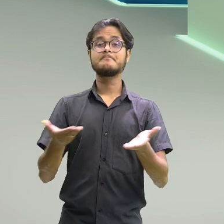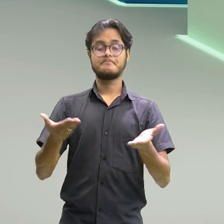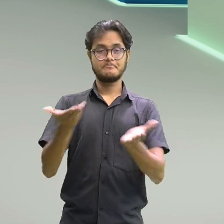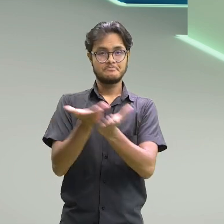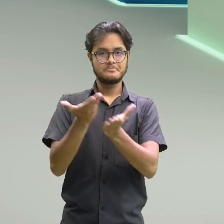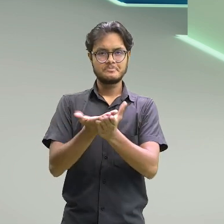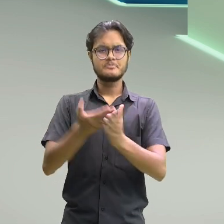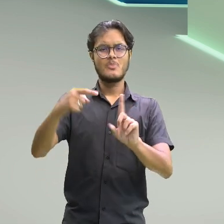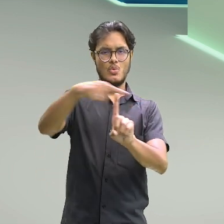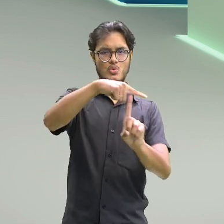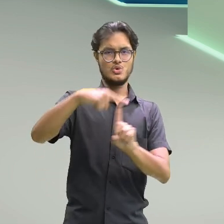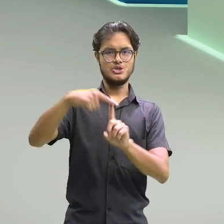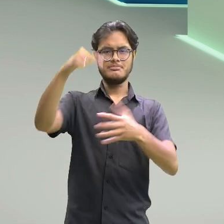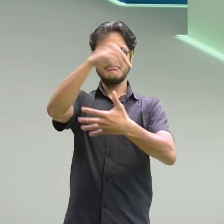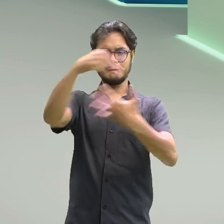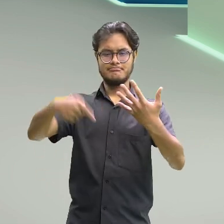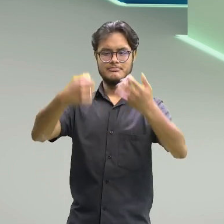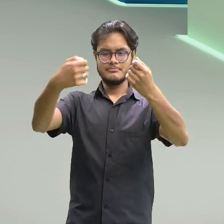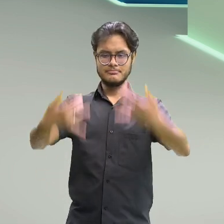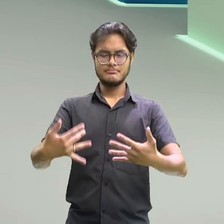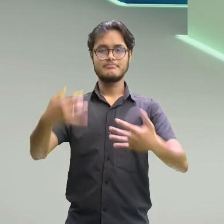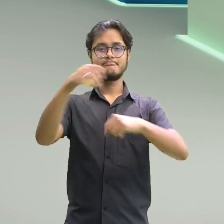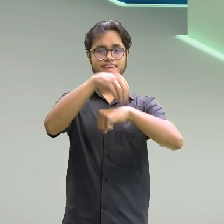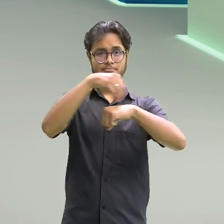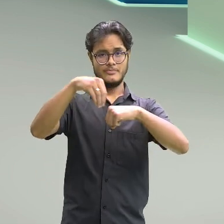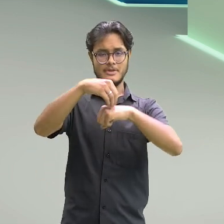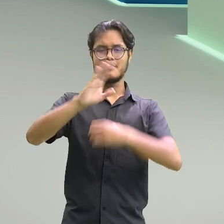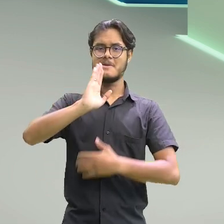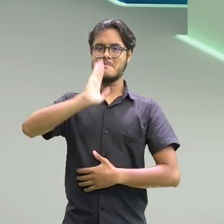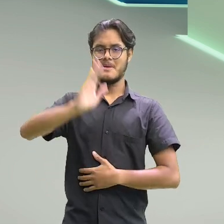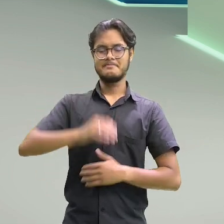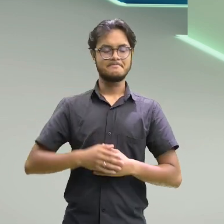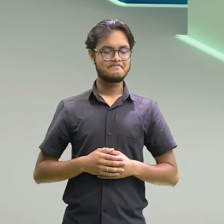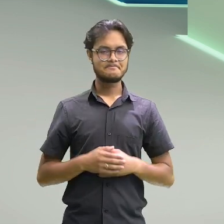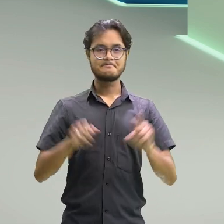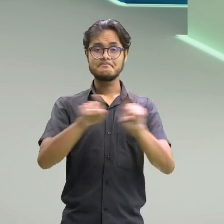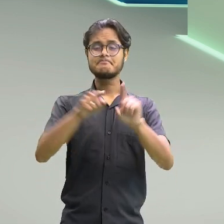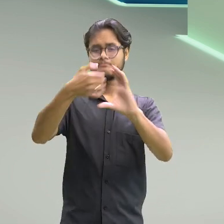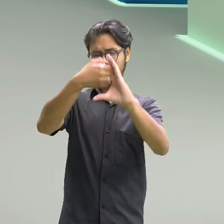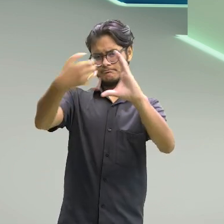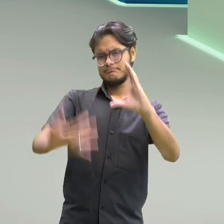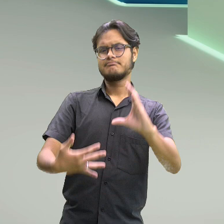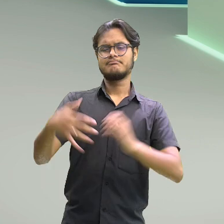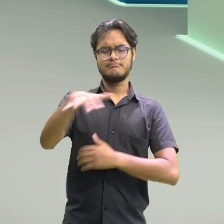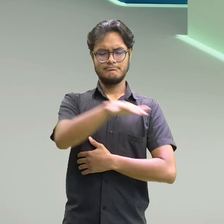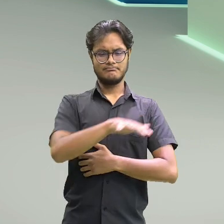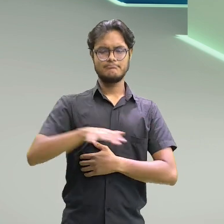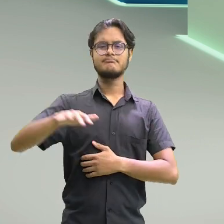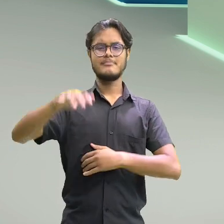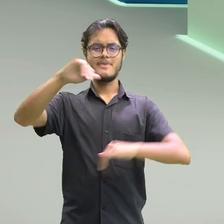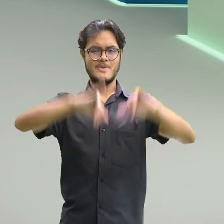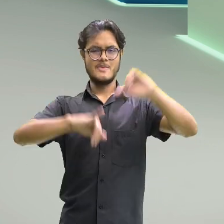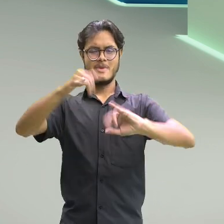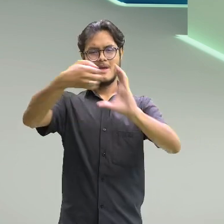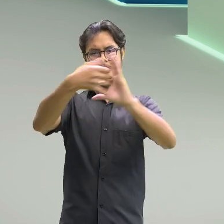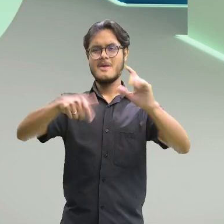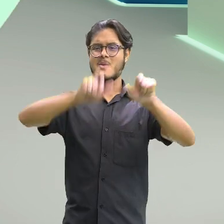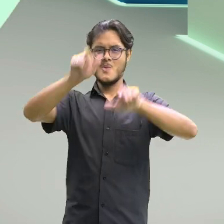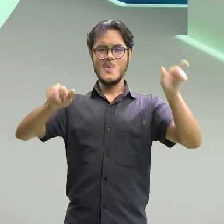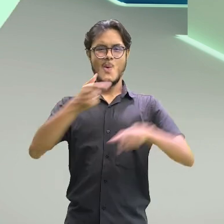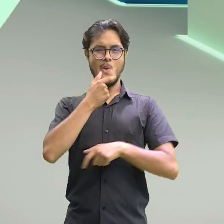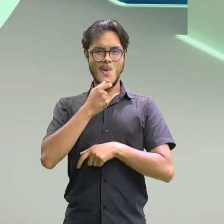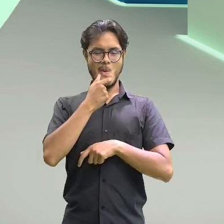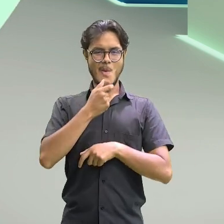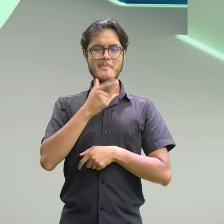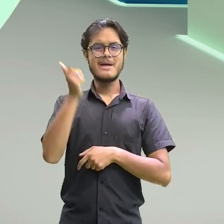as teorias atômicas, os modelos principais e as características dos experimentos que os cientistas fizeram